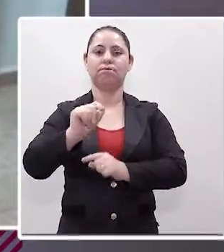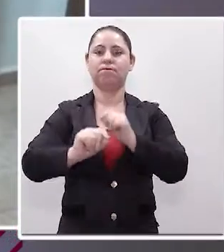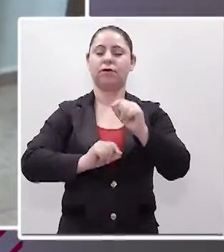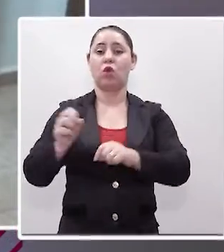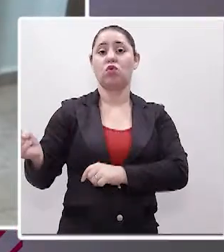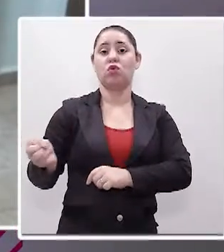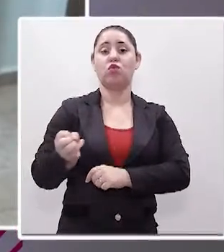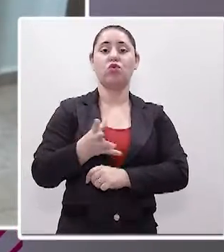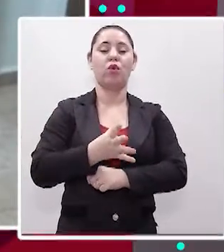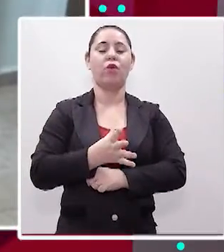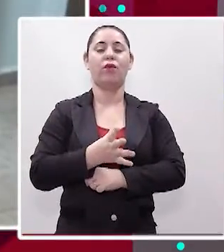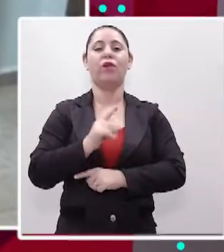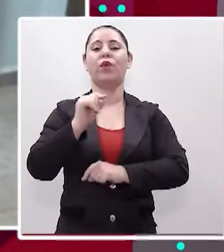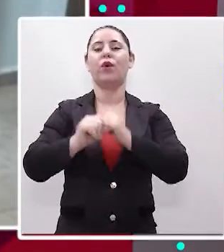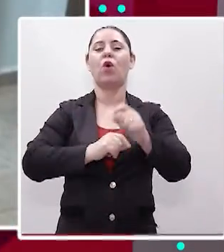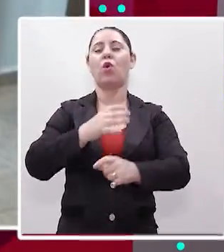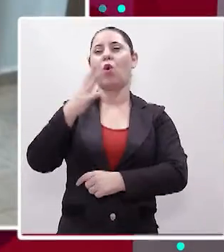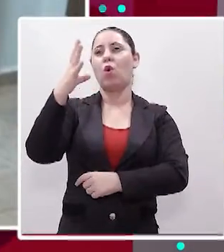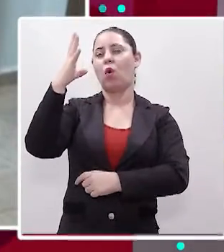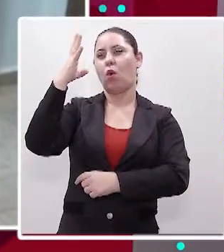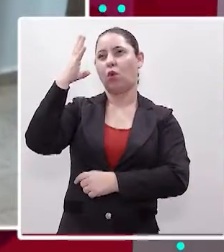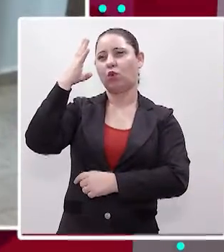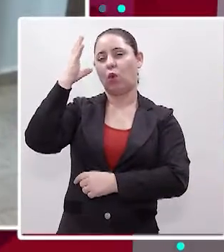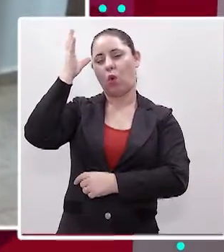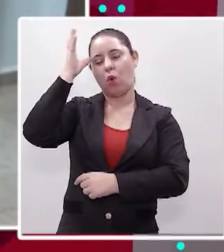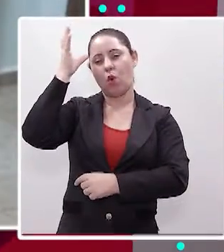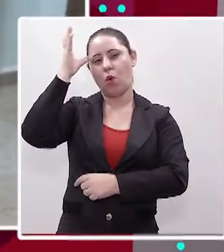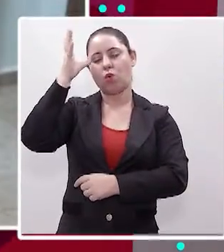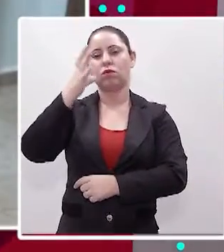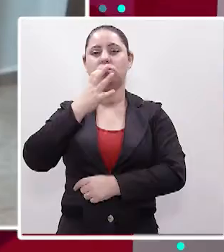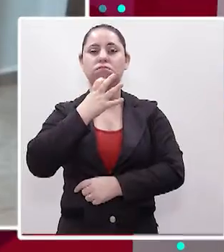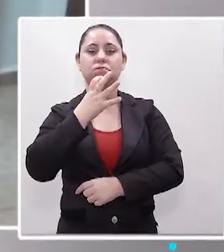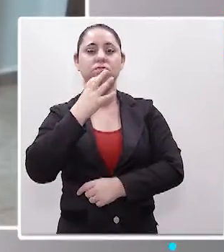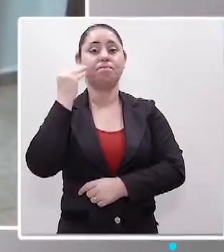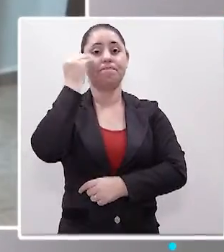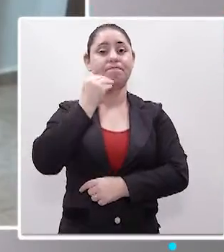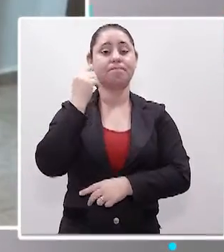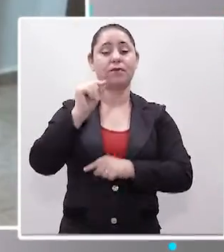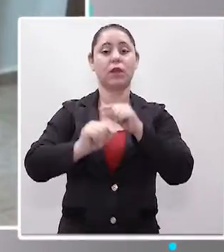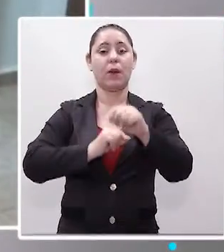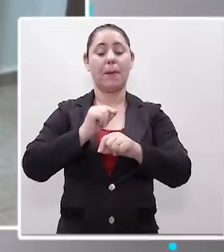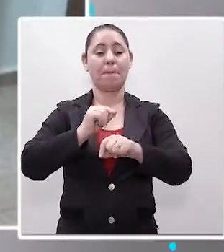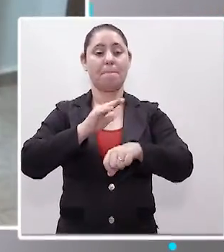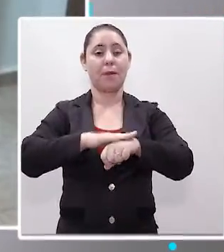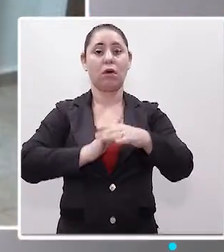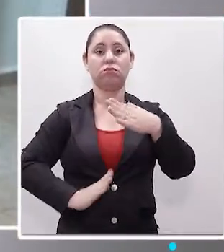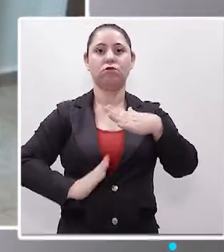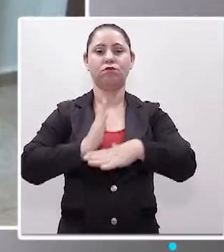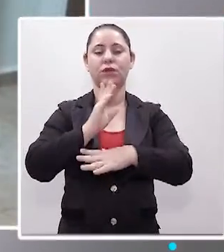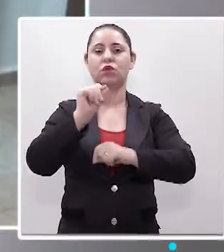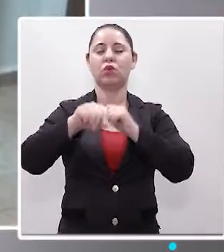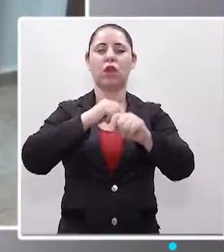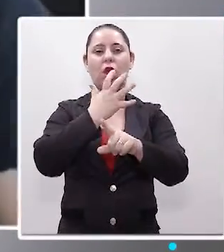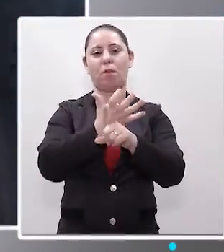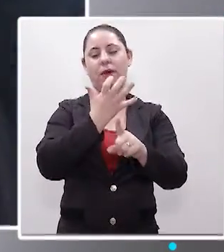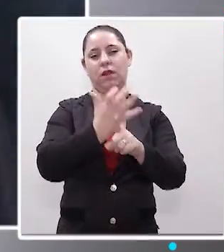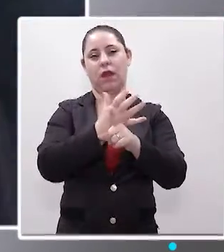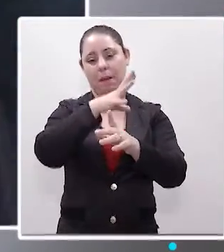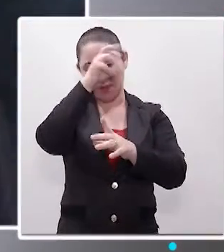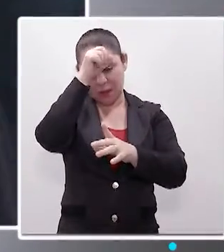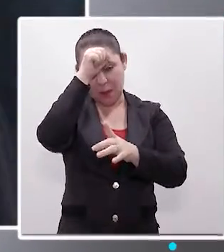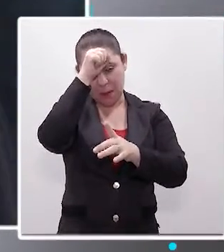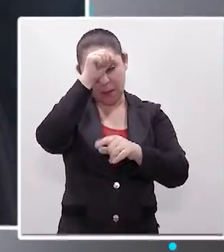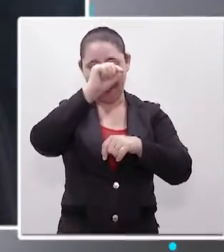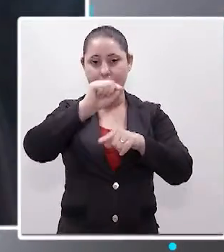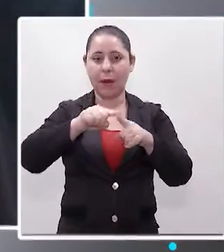dos professores, né, novas habilidades, conhecimentos, experiências que vão além dos